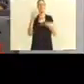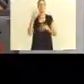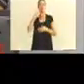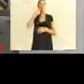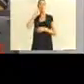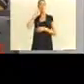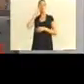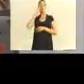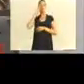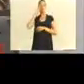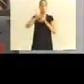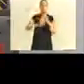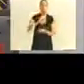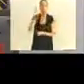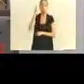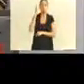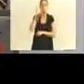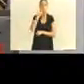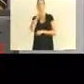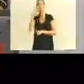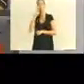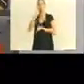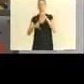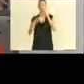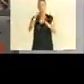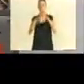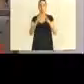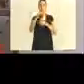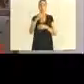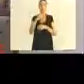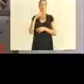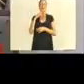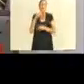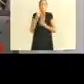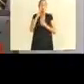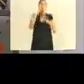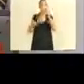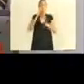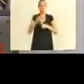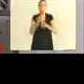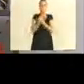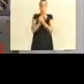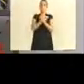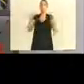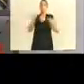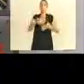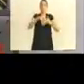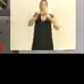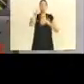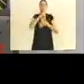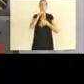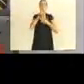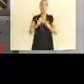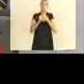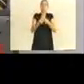do minuto para o segundo, mudam da hora para o minuto. Daí fica impossível para qualquer líder fazer